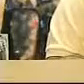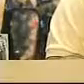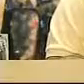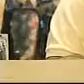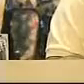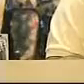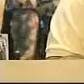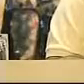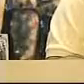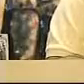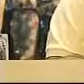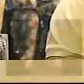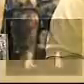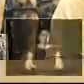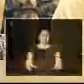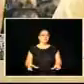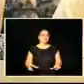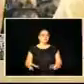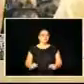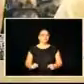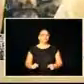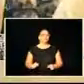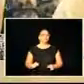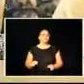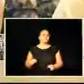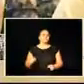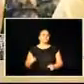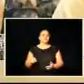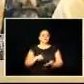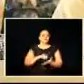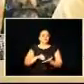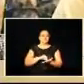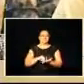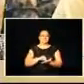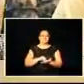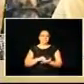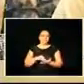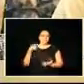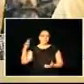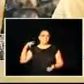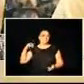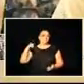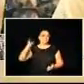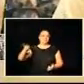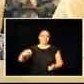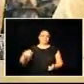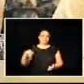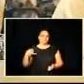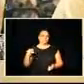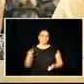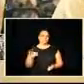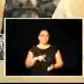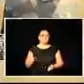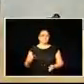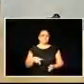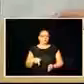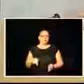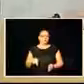nossos trabalhos. Solicito ao senhor secretário, vereador Jefferson Campos, que proceda à chamada dos senhores